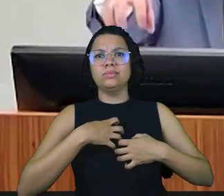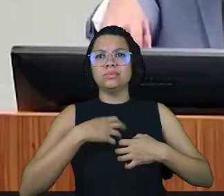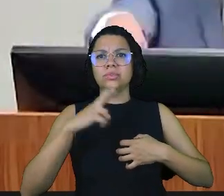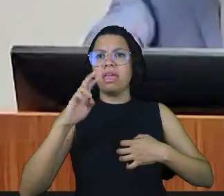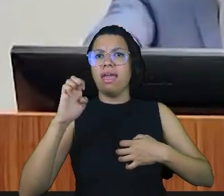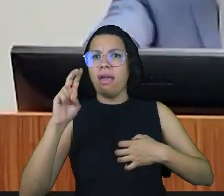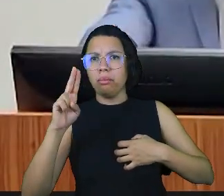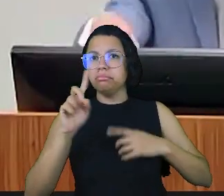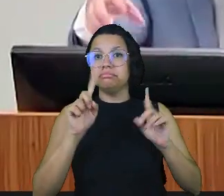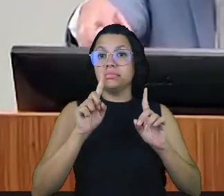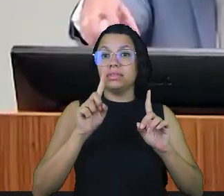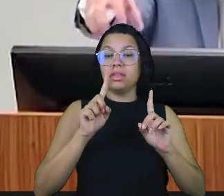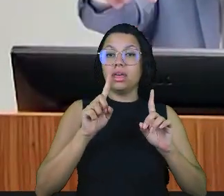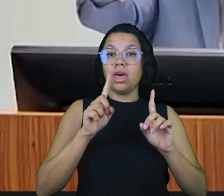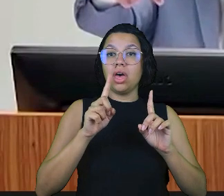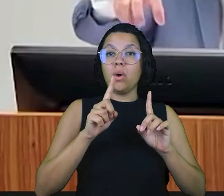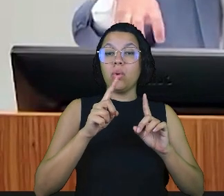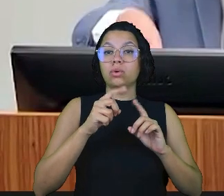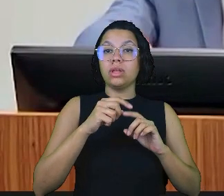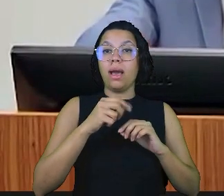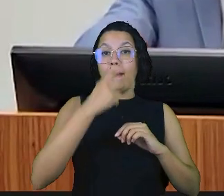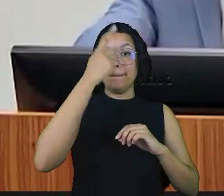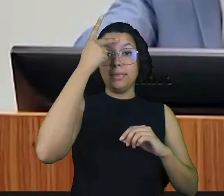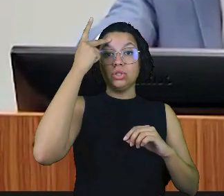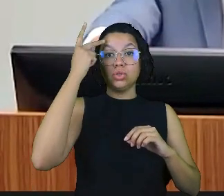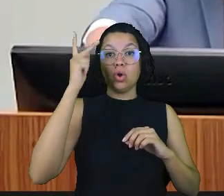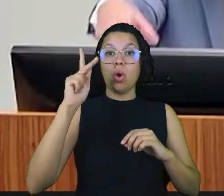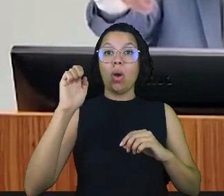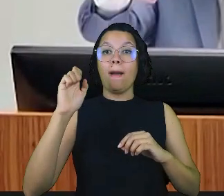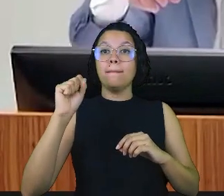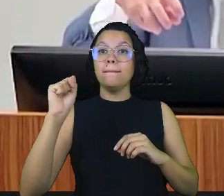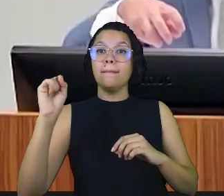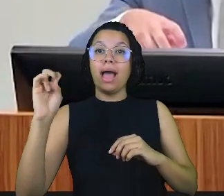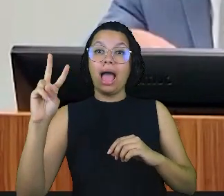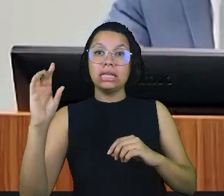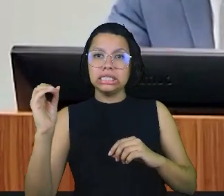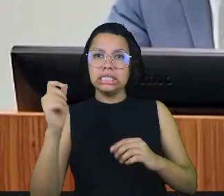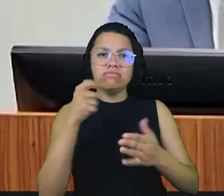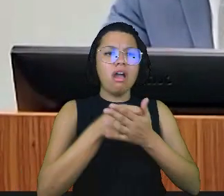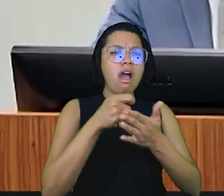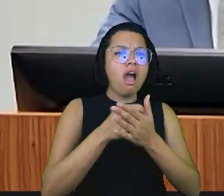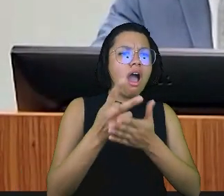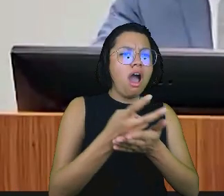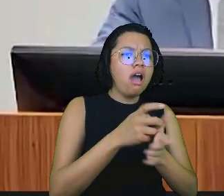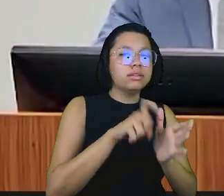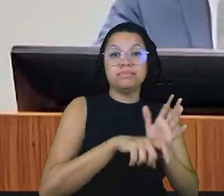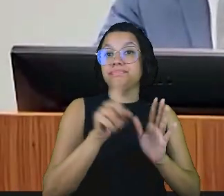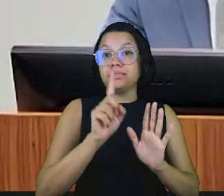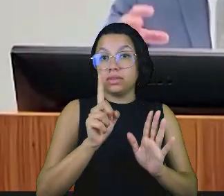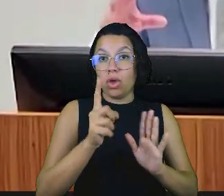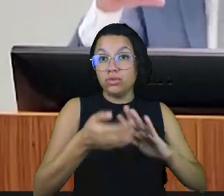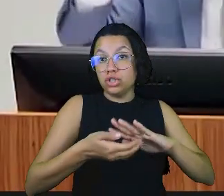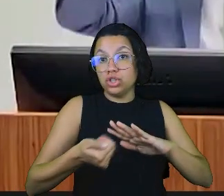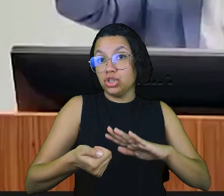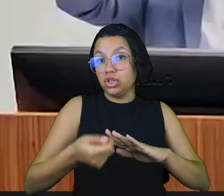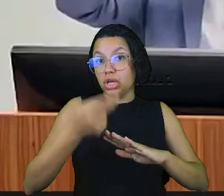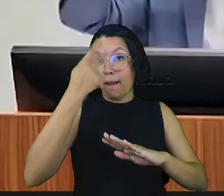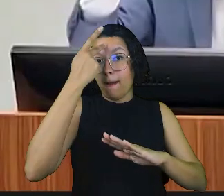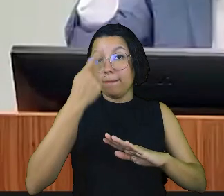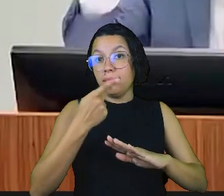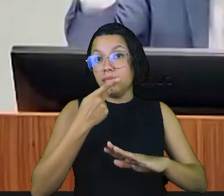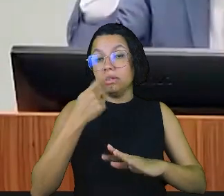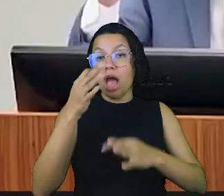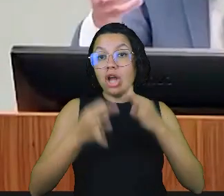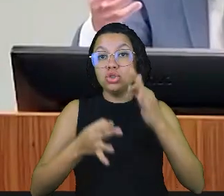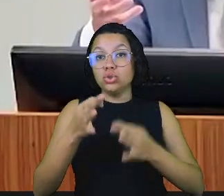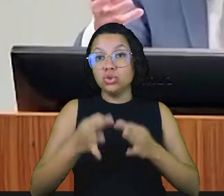condição de sujeito passivo, a condição de executado. Você desconsidera a personalidade jurídica dele para que o